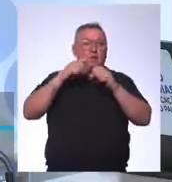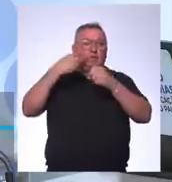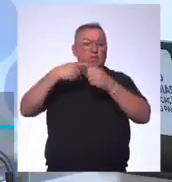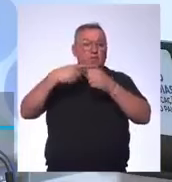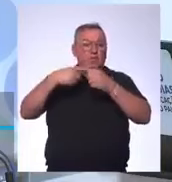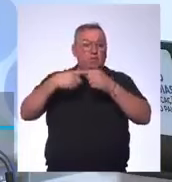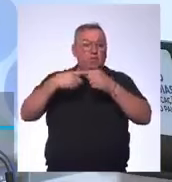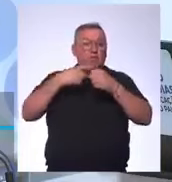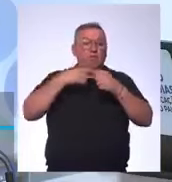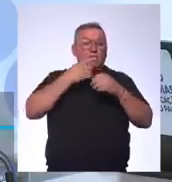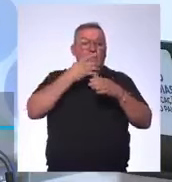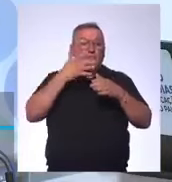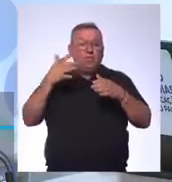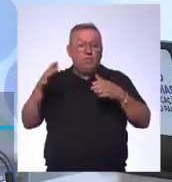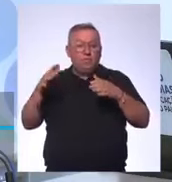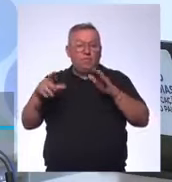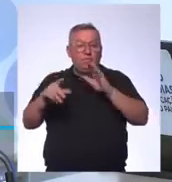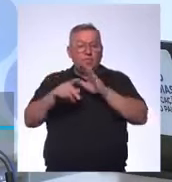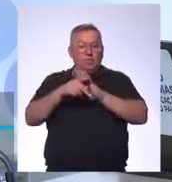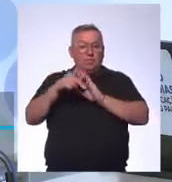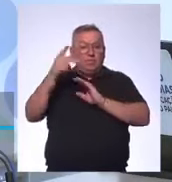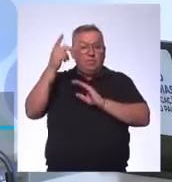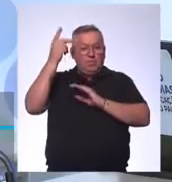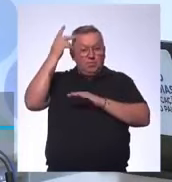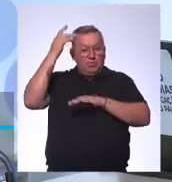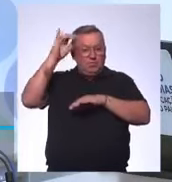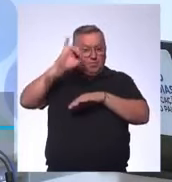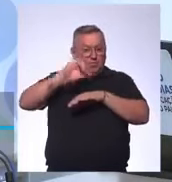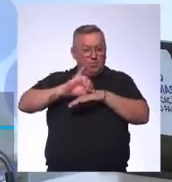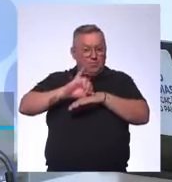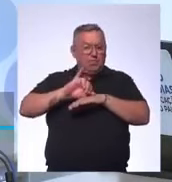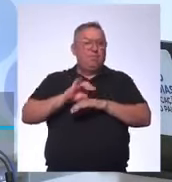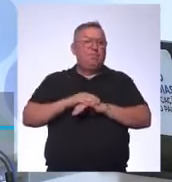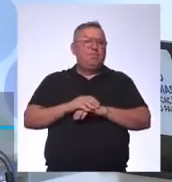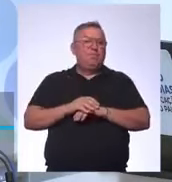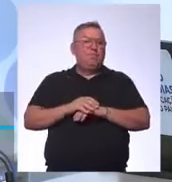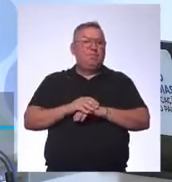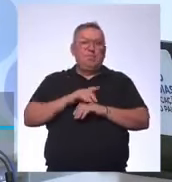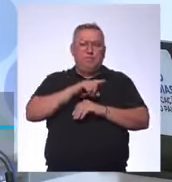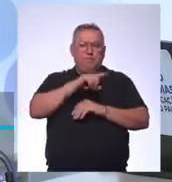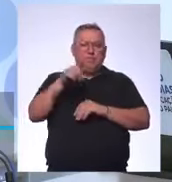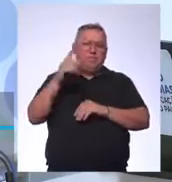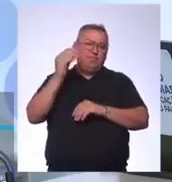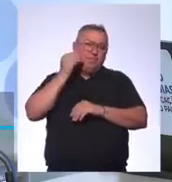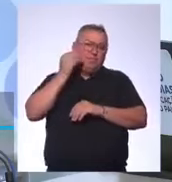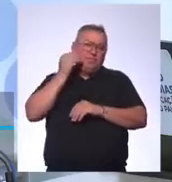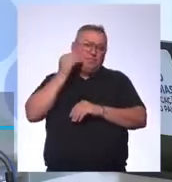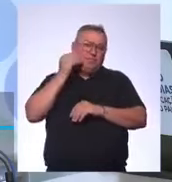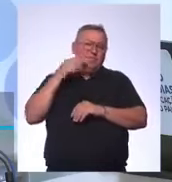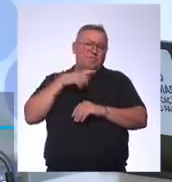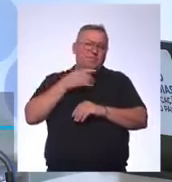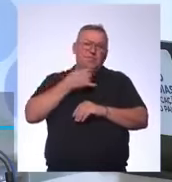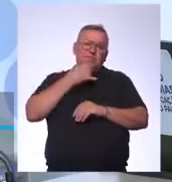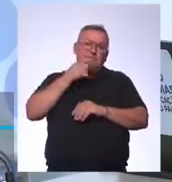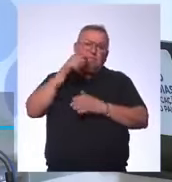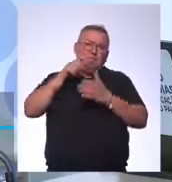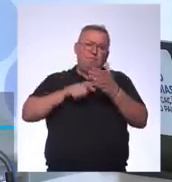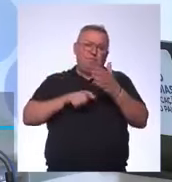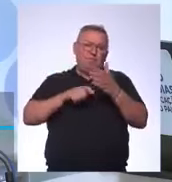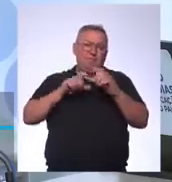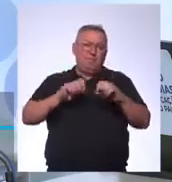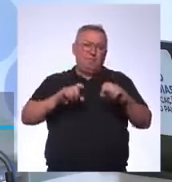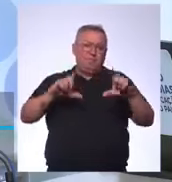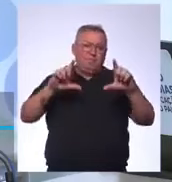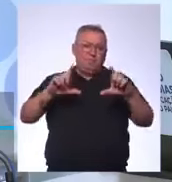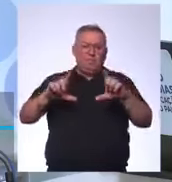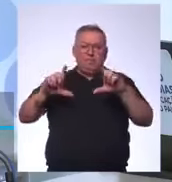quem é do litoral e quem é da capital, certo? Para vocês tentarem, então, ter alguns exemplos de